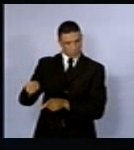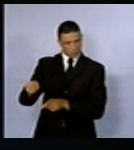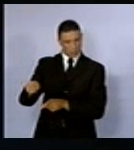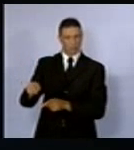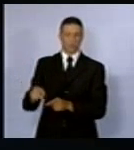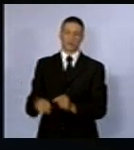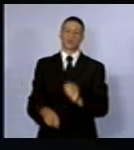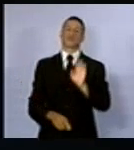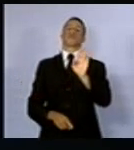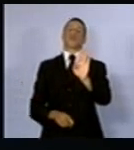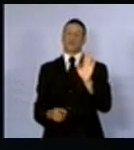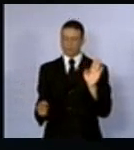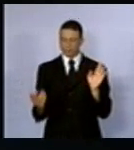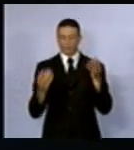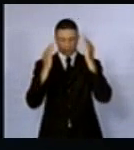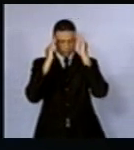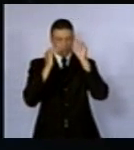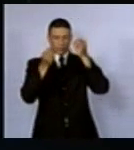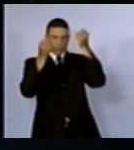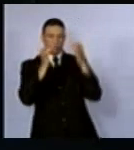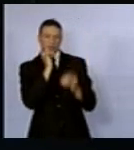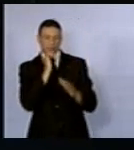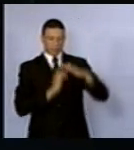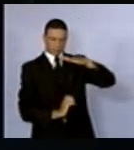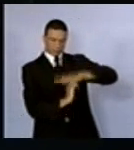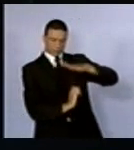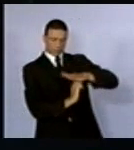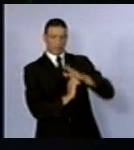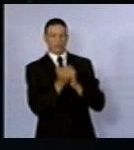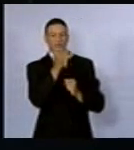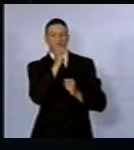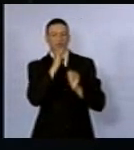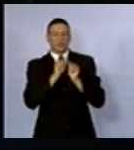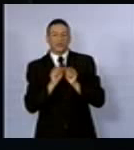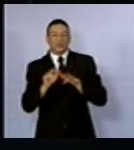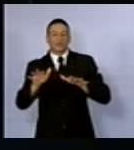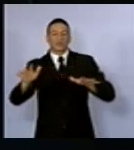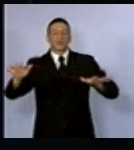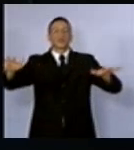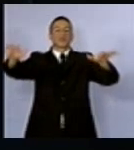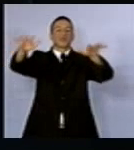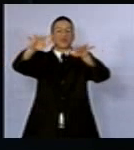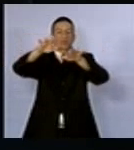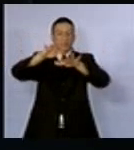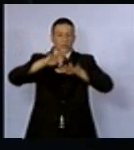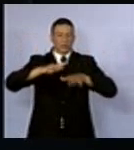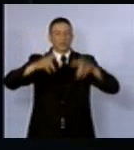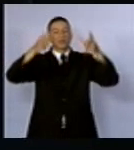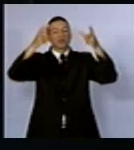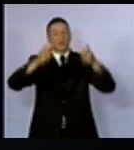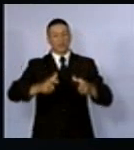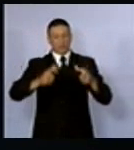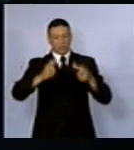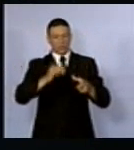nós fornecemos energia elétrica na cidade mais densa do país.